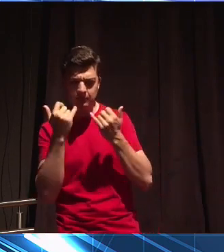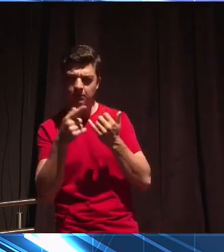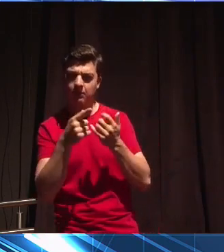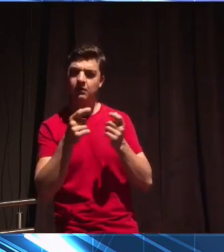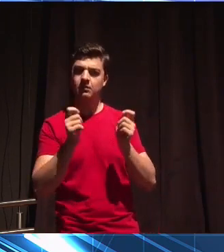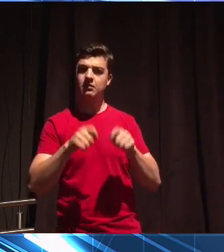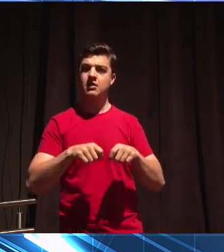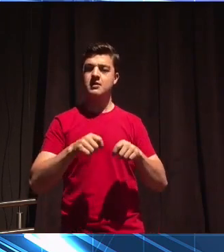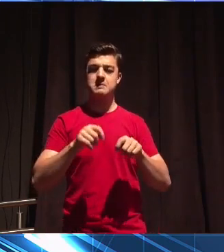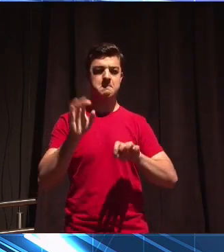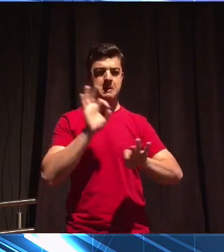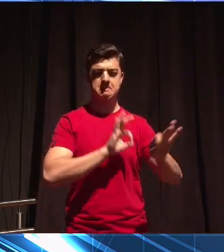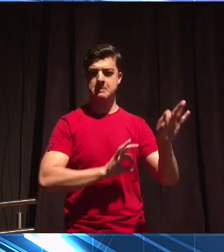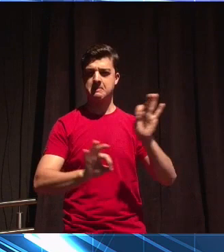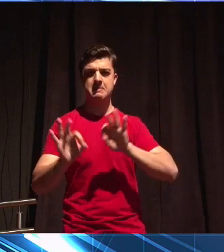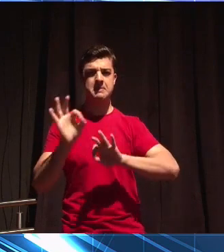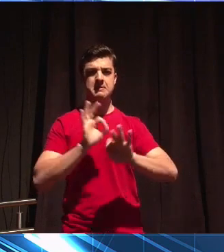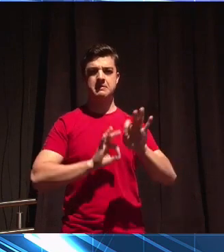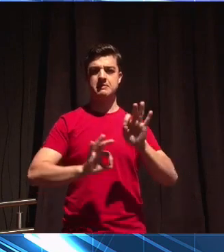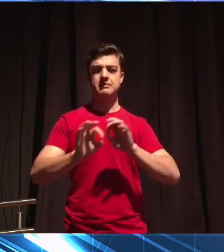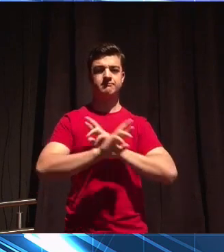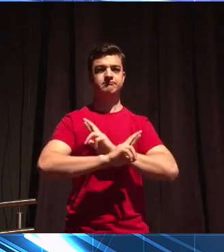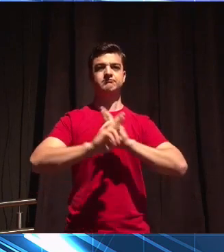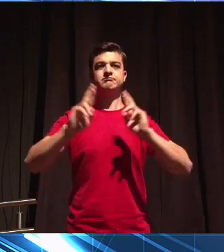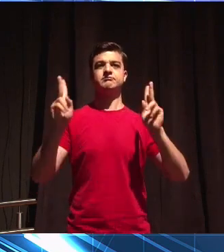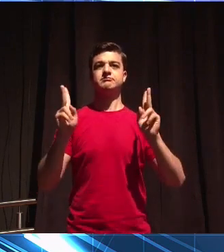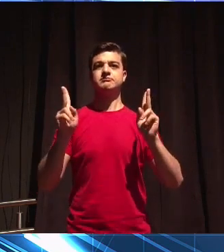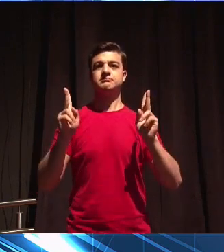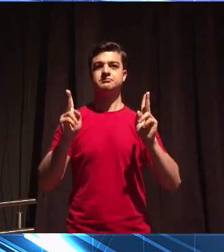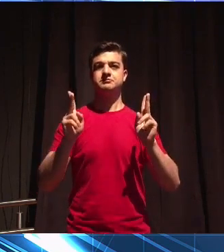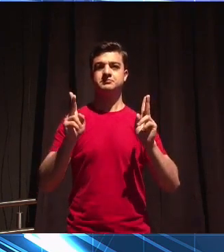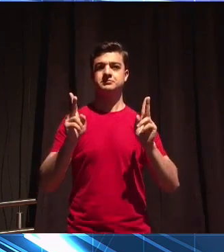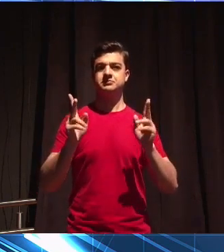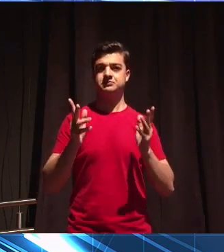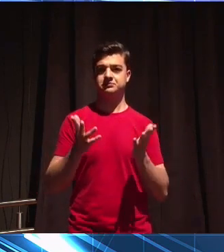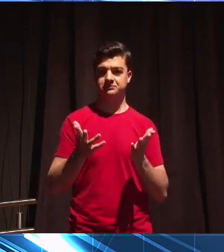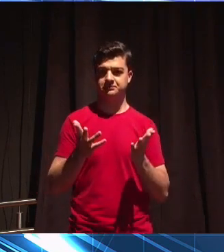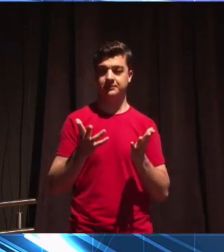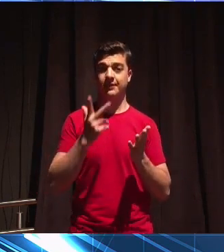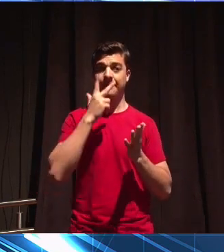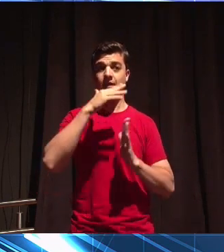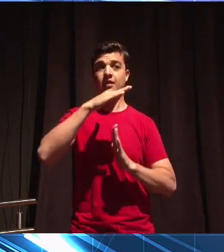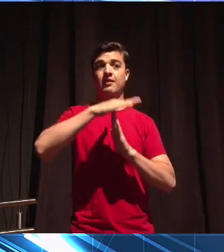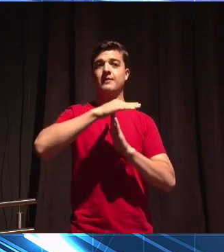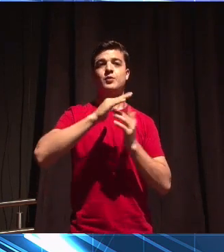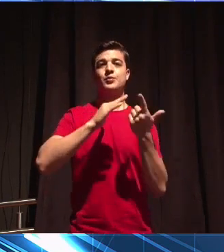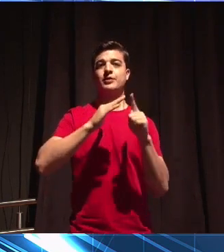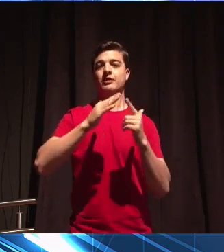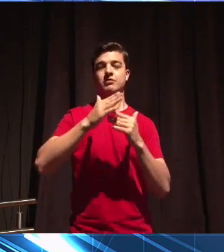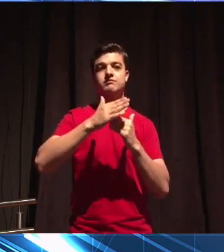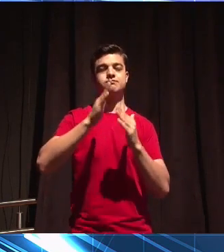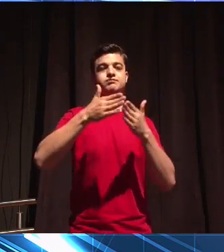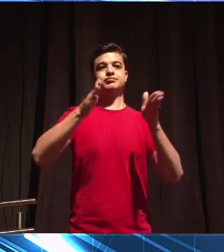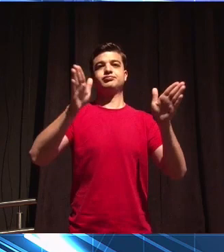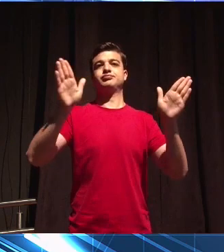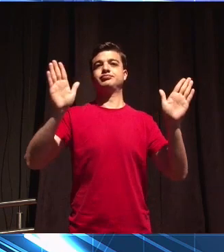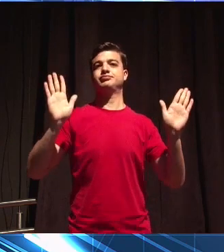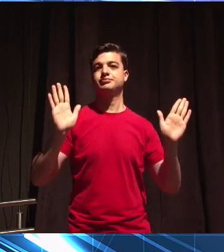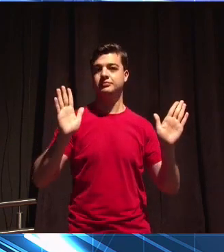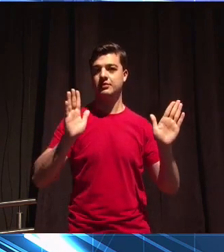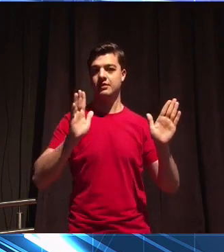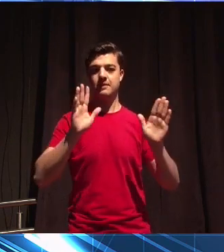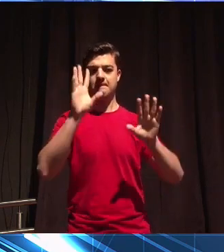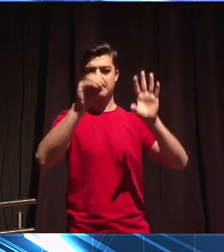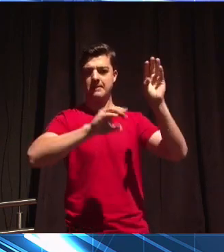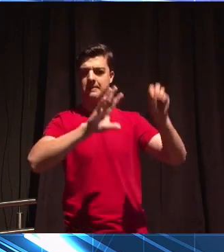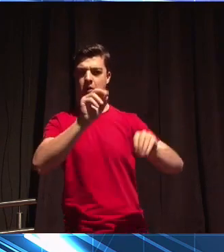como alguém de dados, tu vai passar. Então, vai acabar ficando sem limitação aqui. Então, seria o primeiro ponto para discutir a neuroprivacidade.